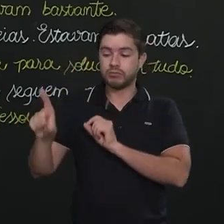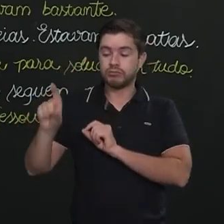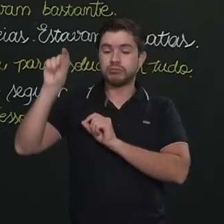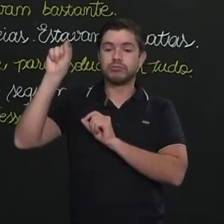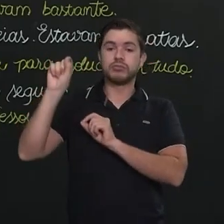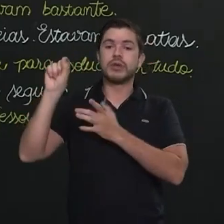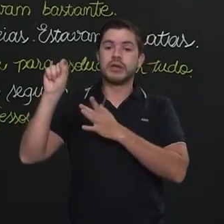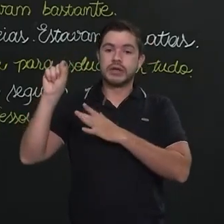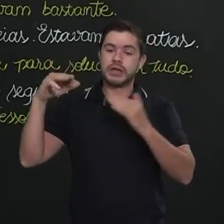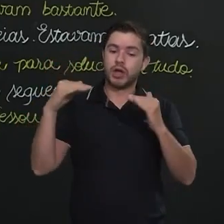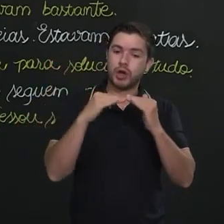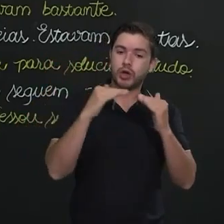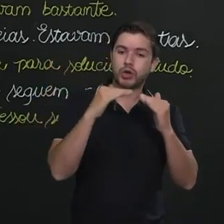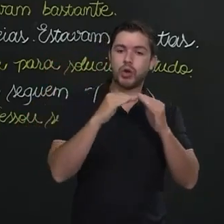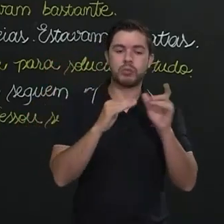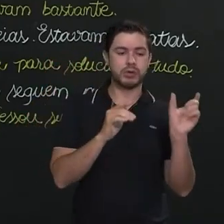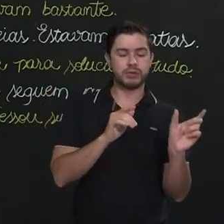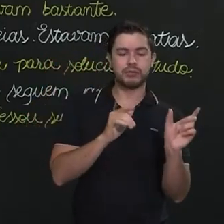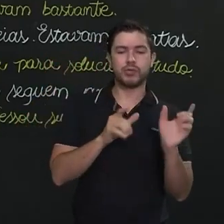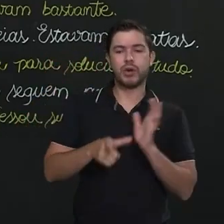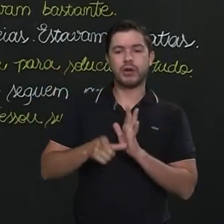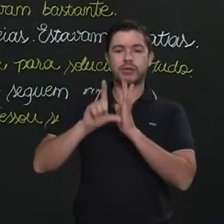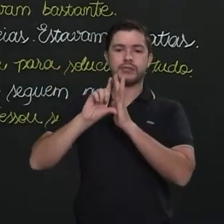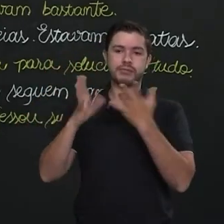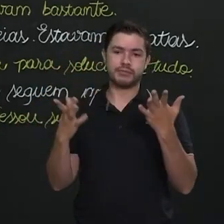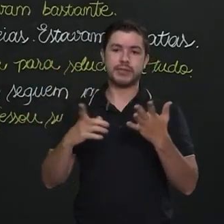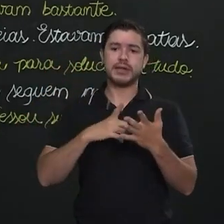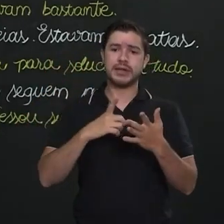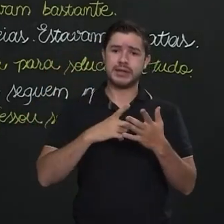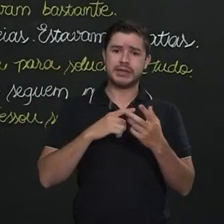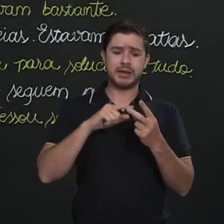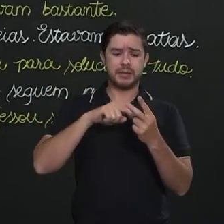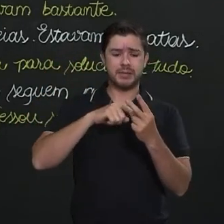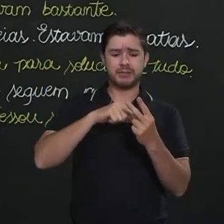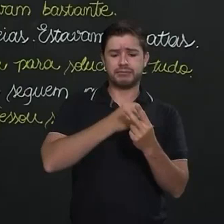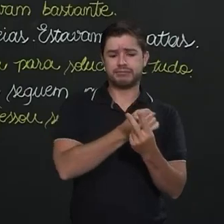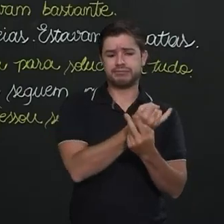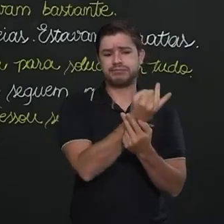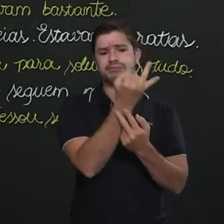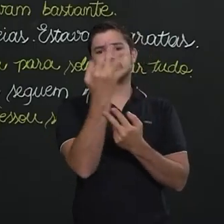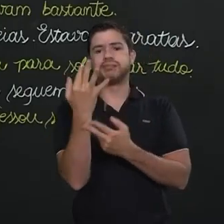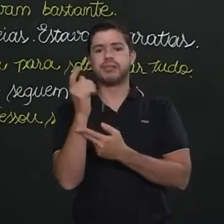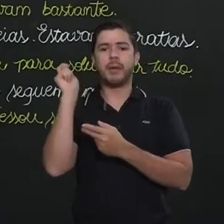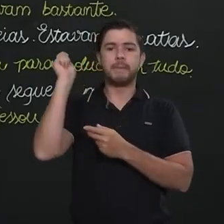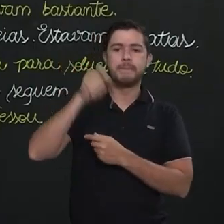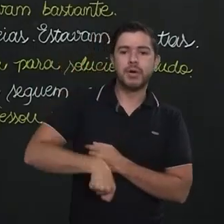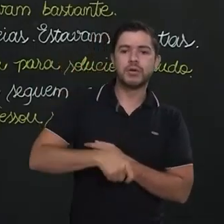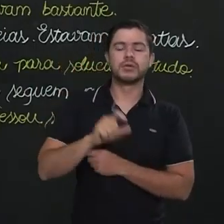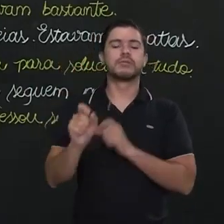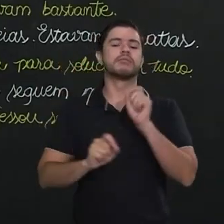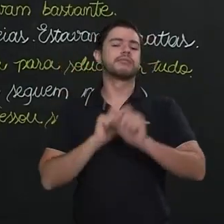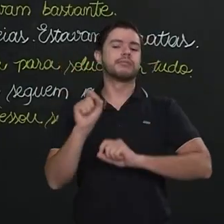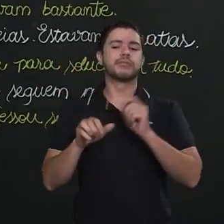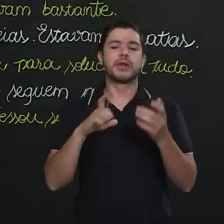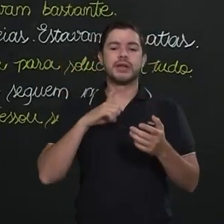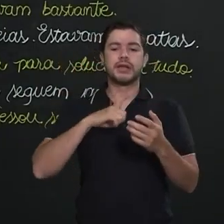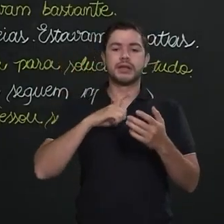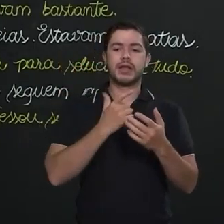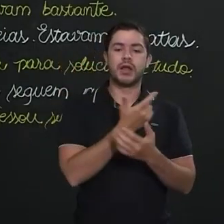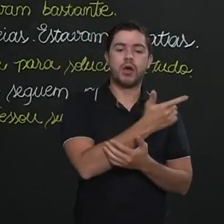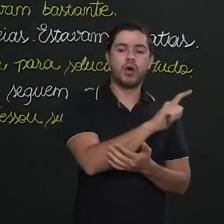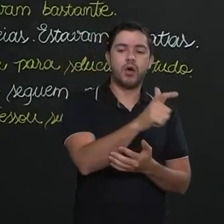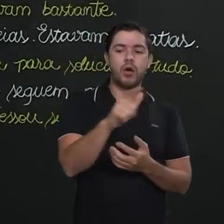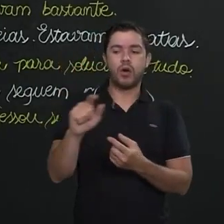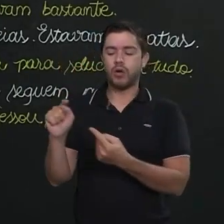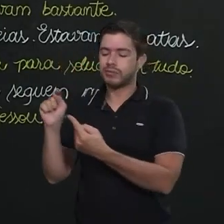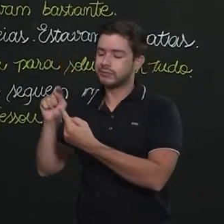concordância dessa forma. Mas existe mais de uma possibilidade. Eu tenho outra construção